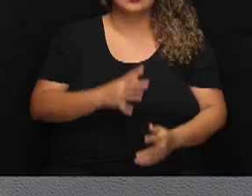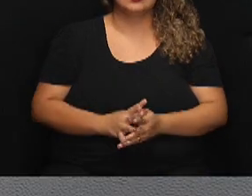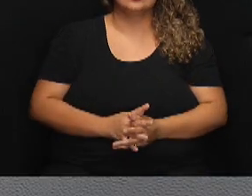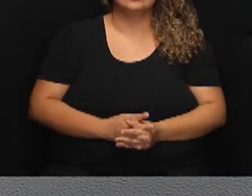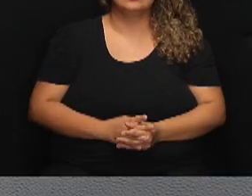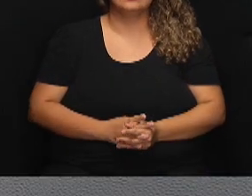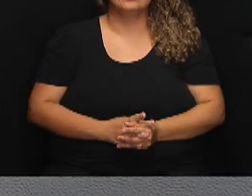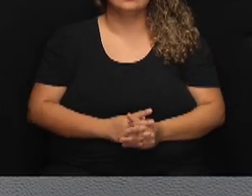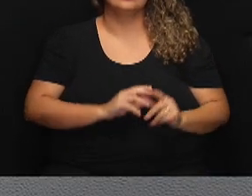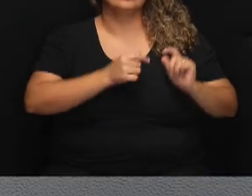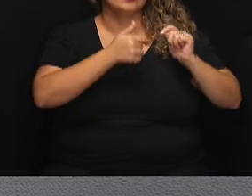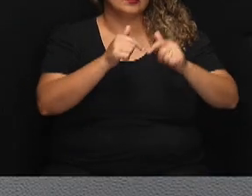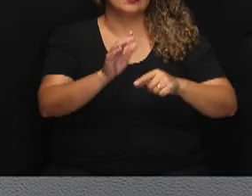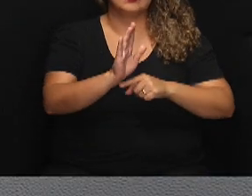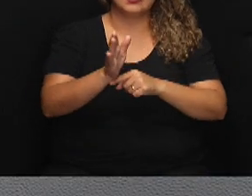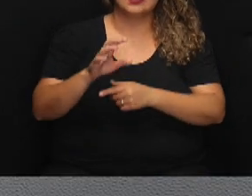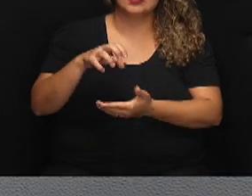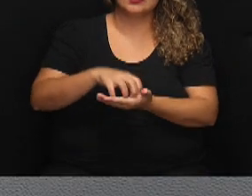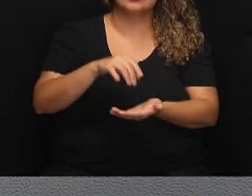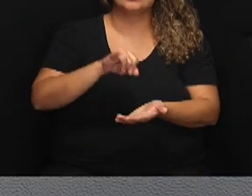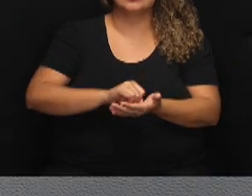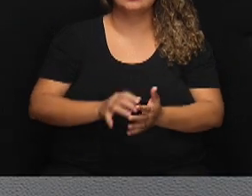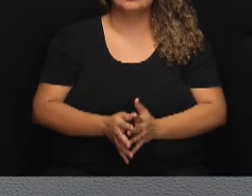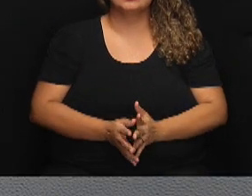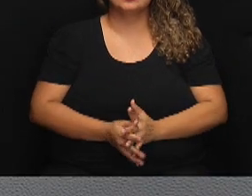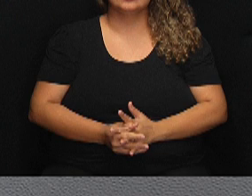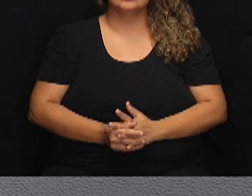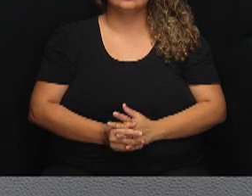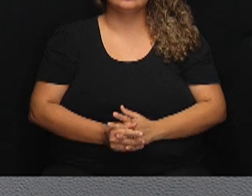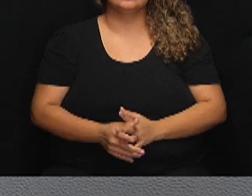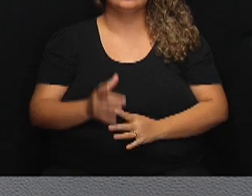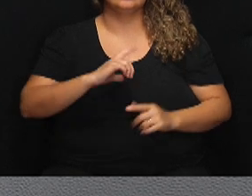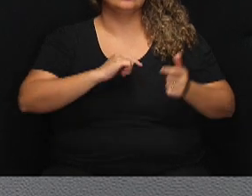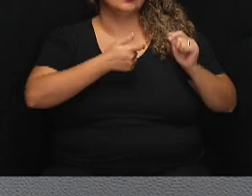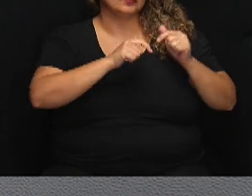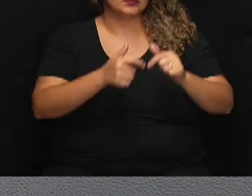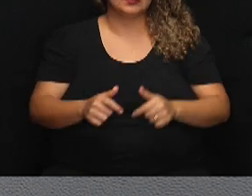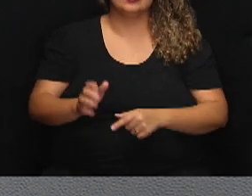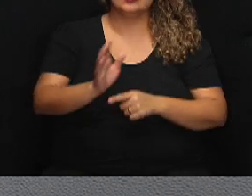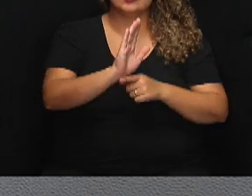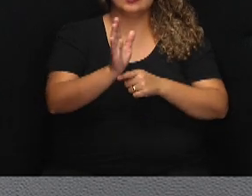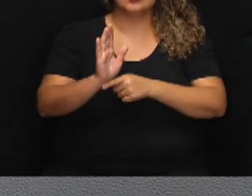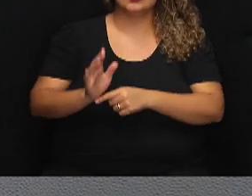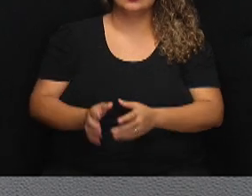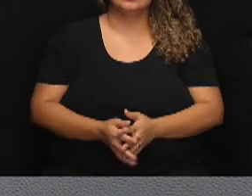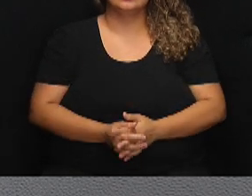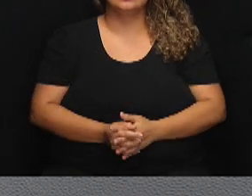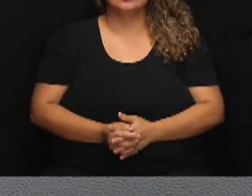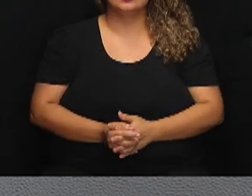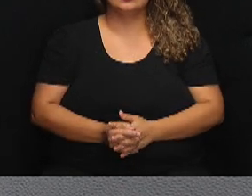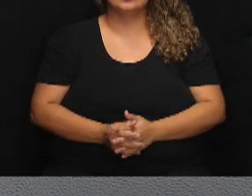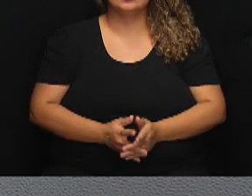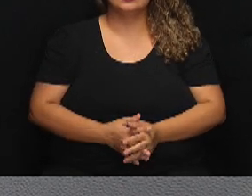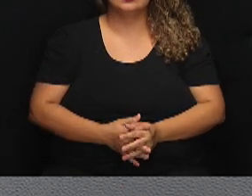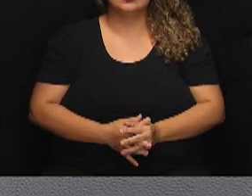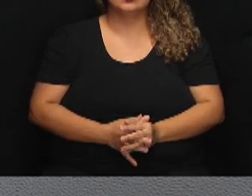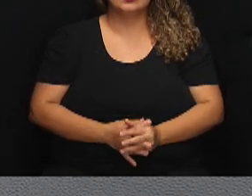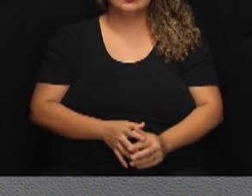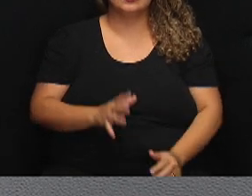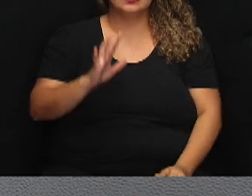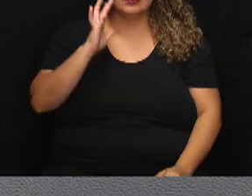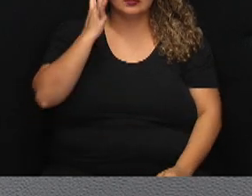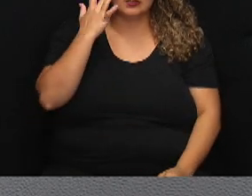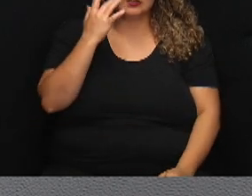uma tradição de cinema no centro da cidade, né? Então a gente tinha uma tradição de cinema que ficava ali, se não me engano, na